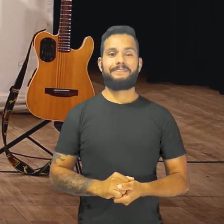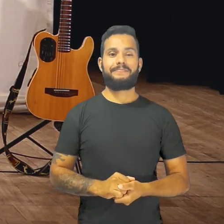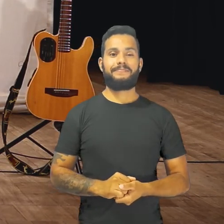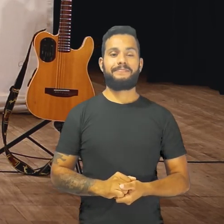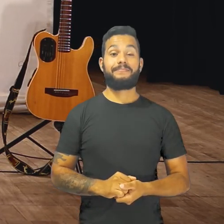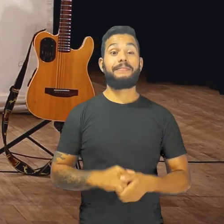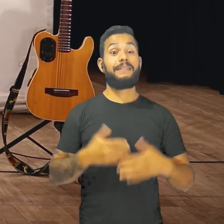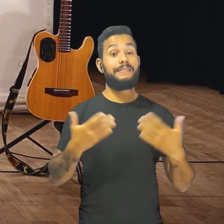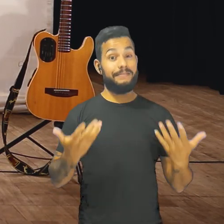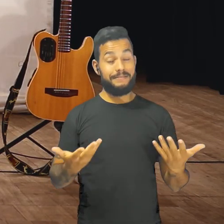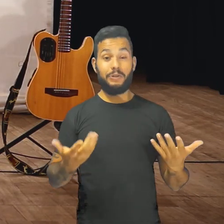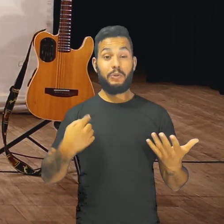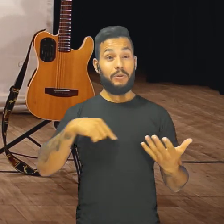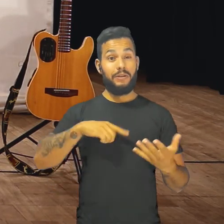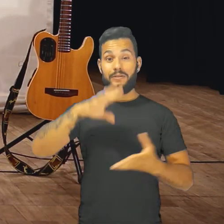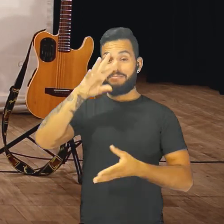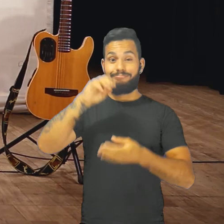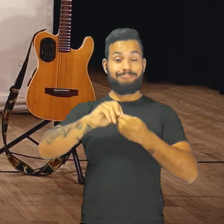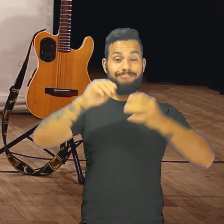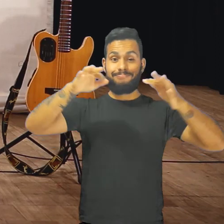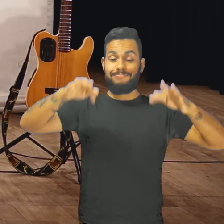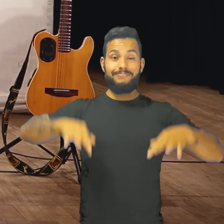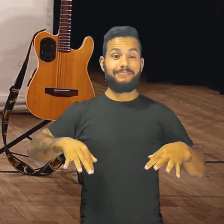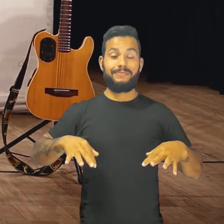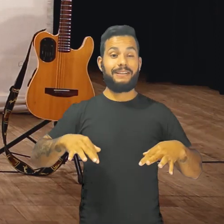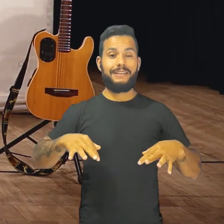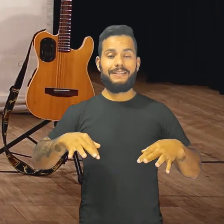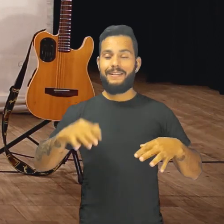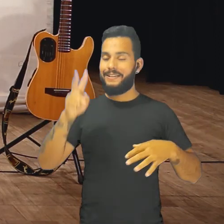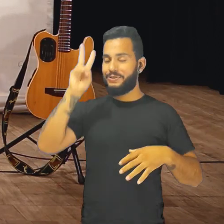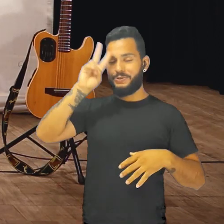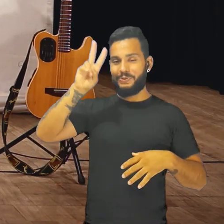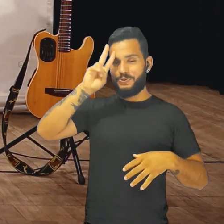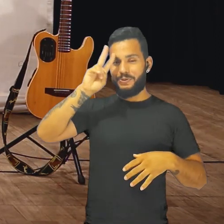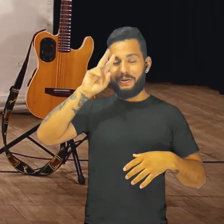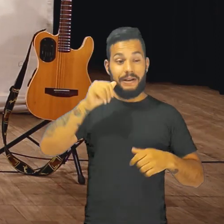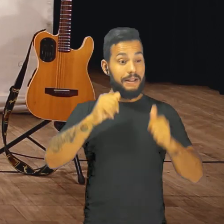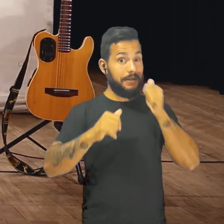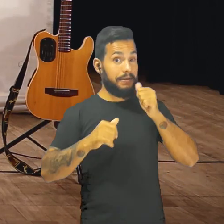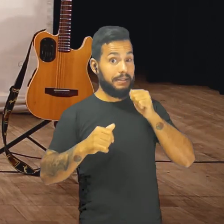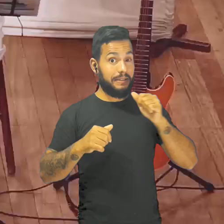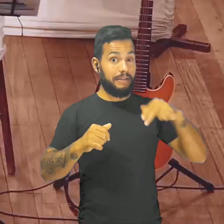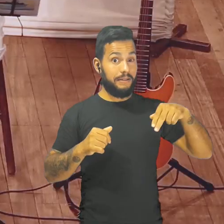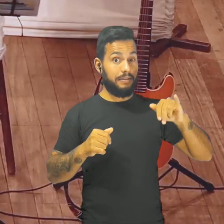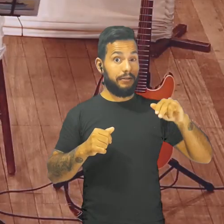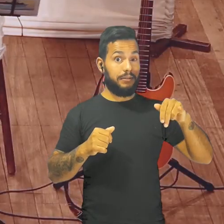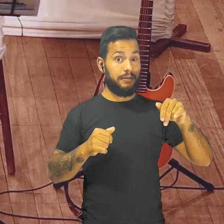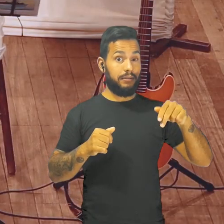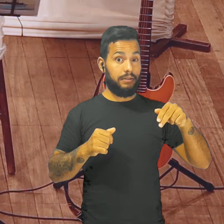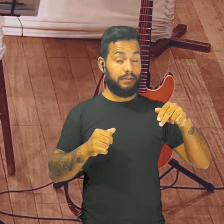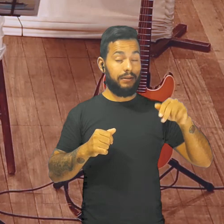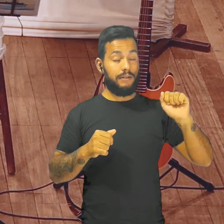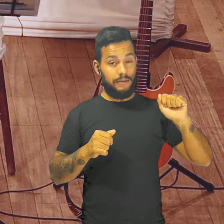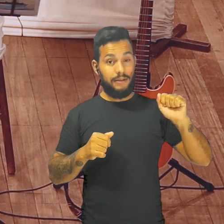E assim a gente finaliza essa história, essa aventura da menina Nina e do seu cão